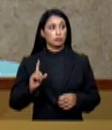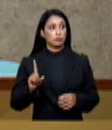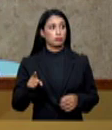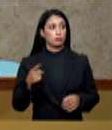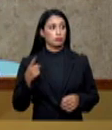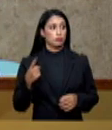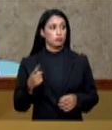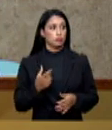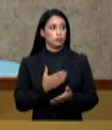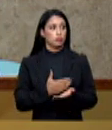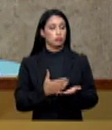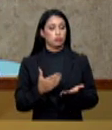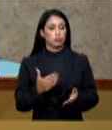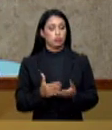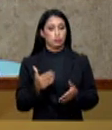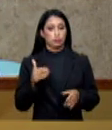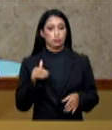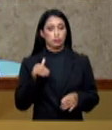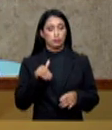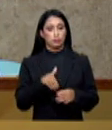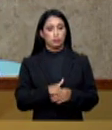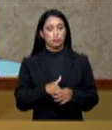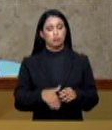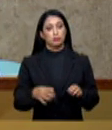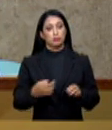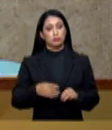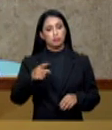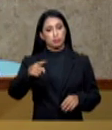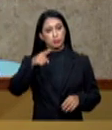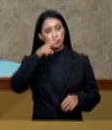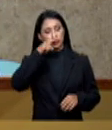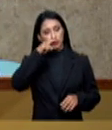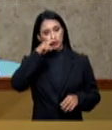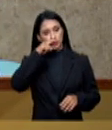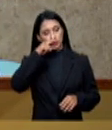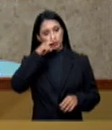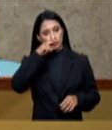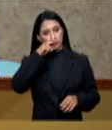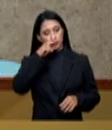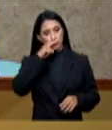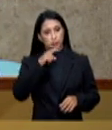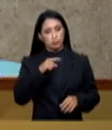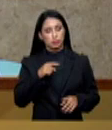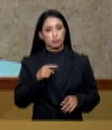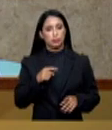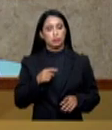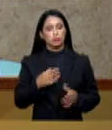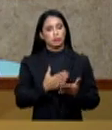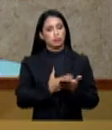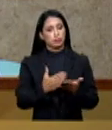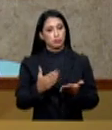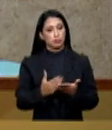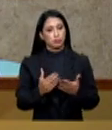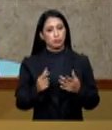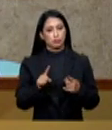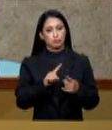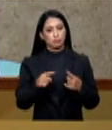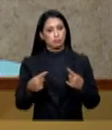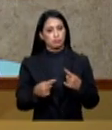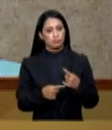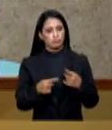iniciou a sua votação o ministro Edson fachin que os acolheu acho que eliminar em